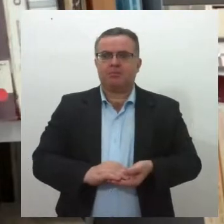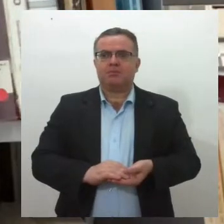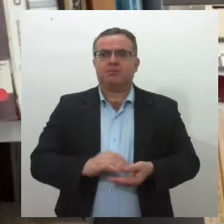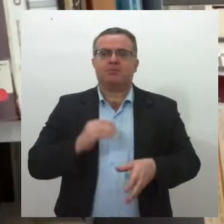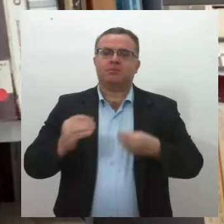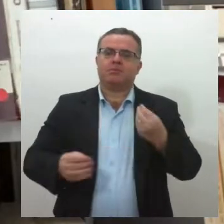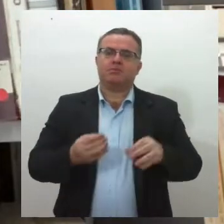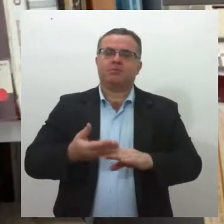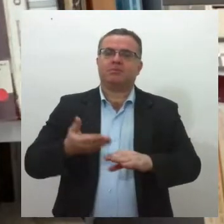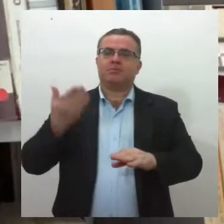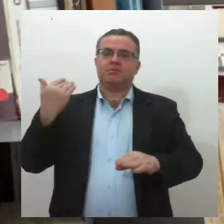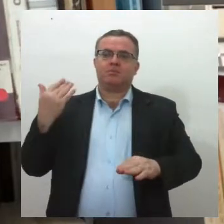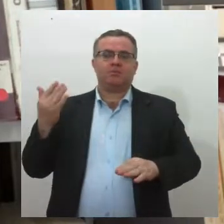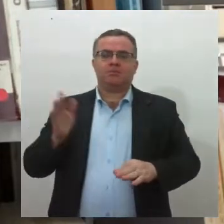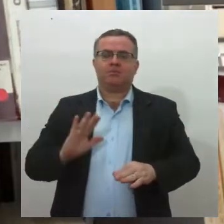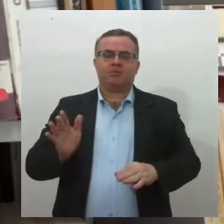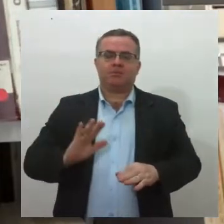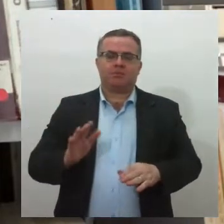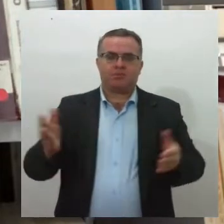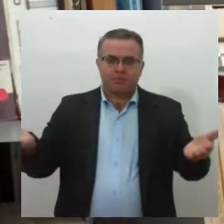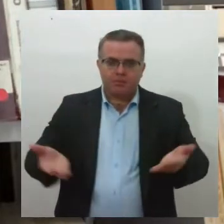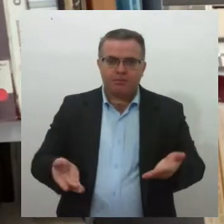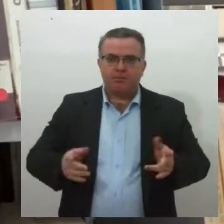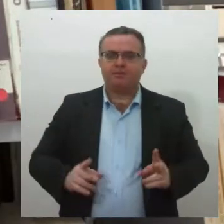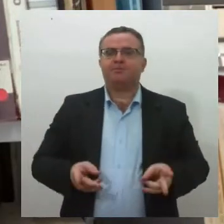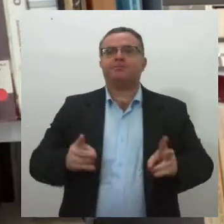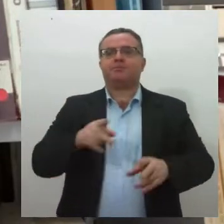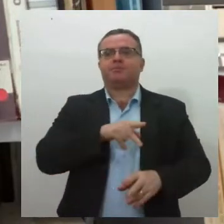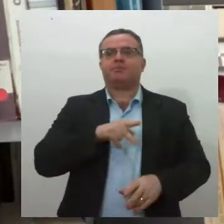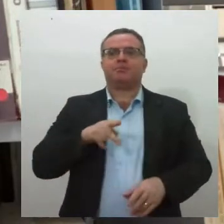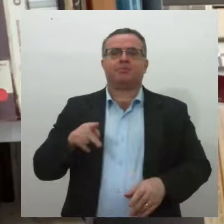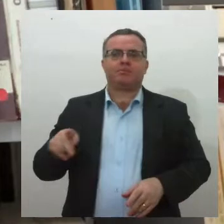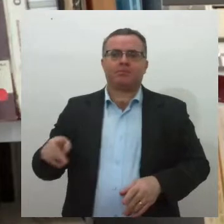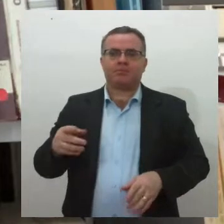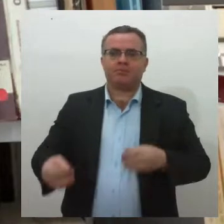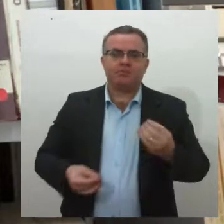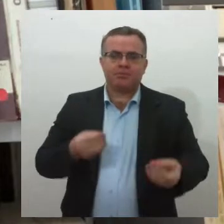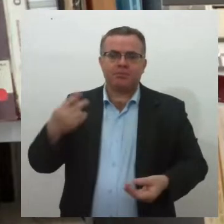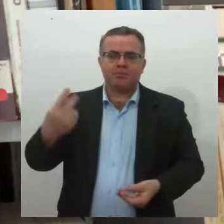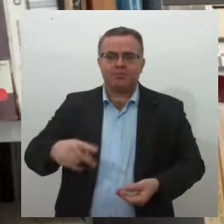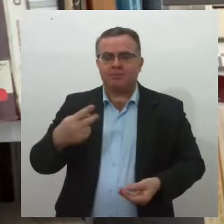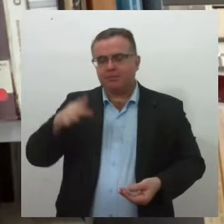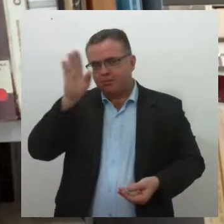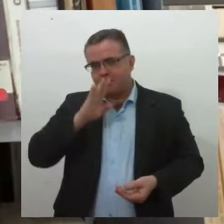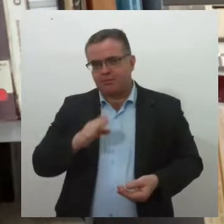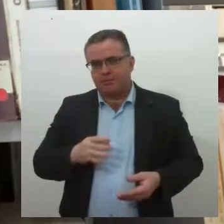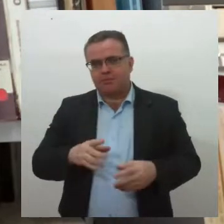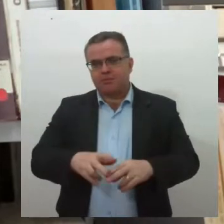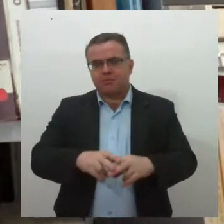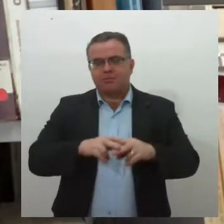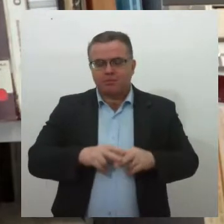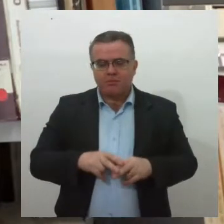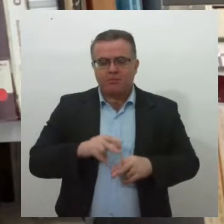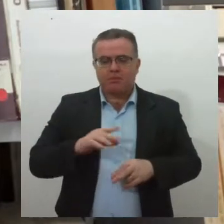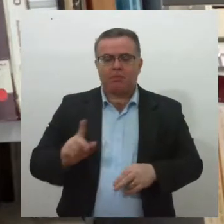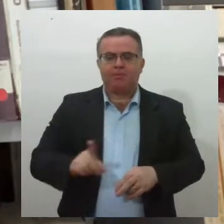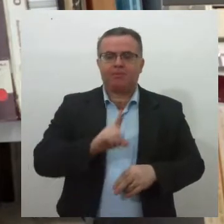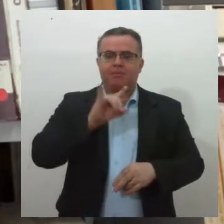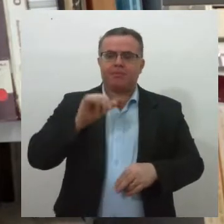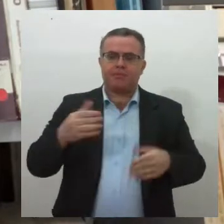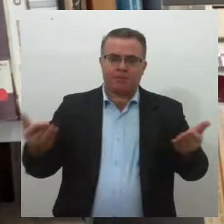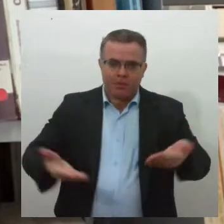sob a égide de um rei, mas um presidente da República Federativa do Brasil. Então, essa data nos traz à